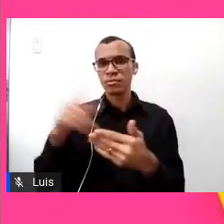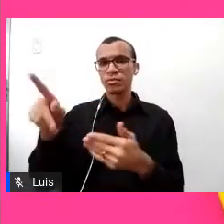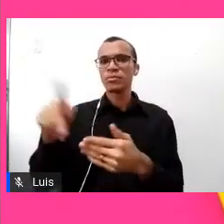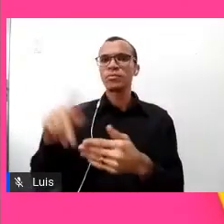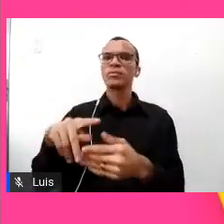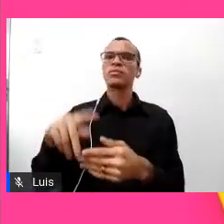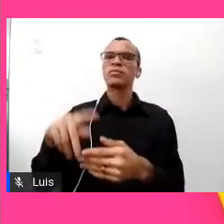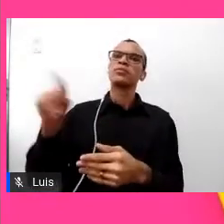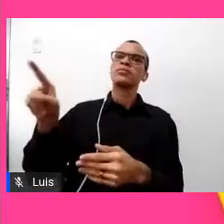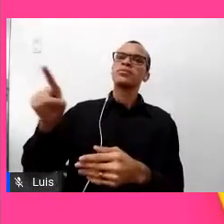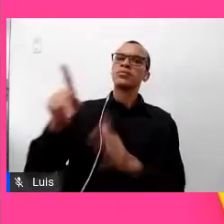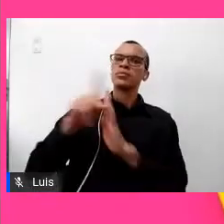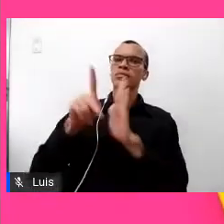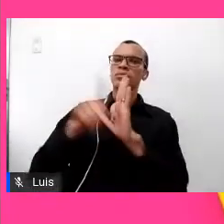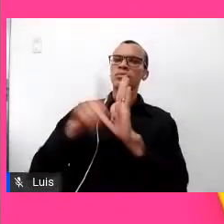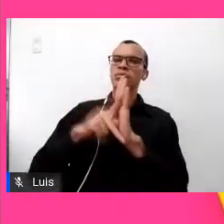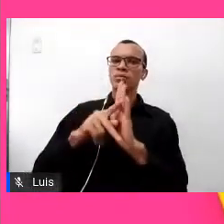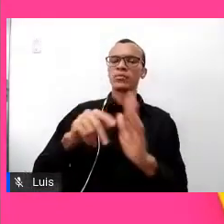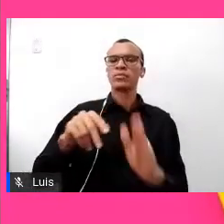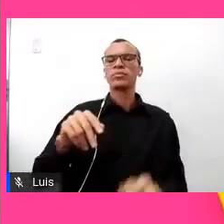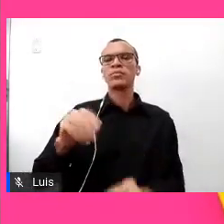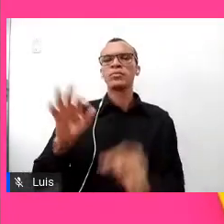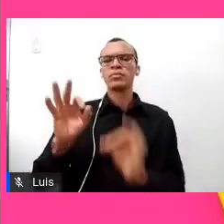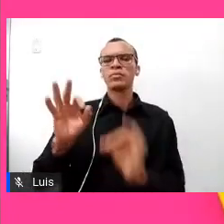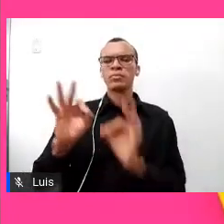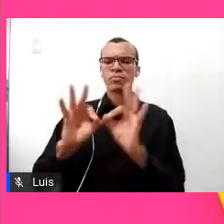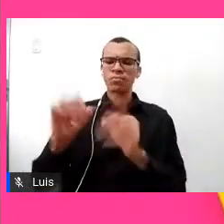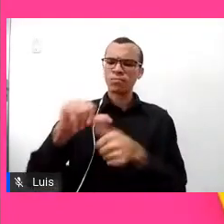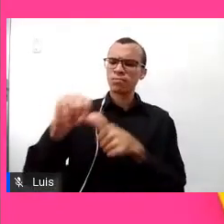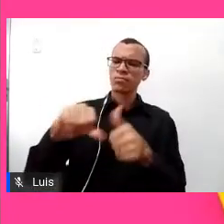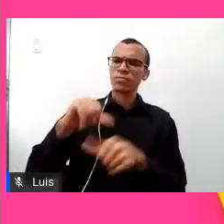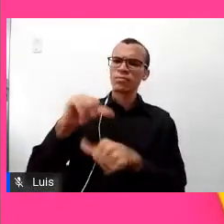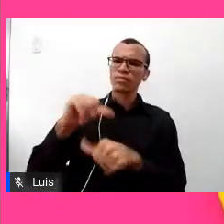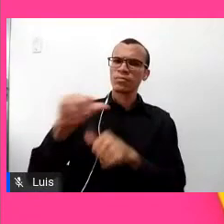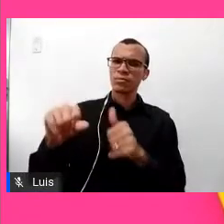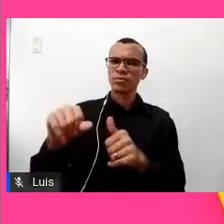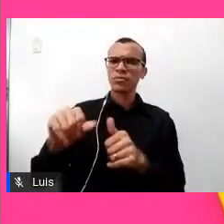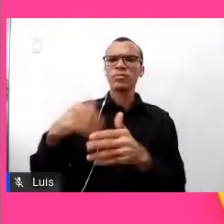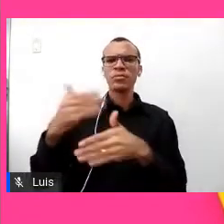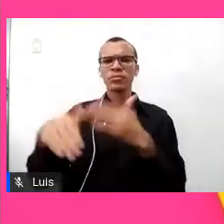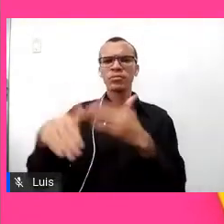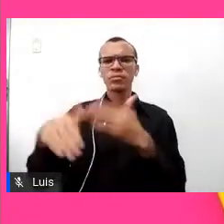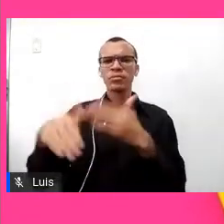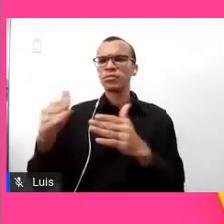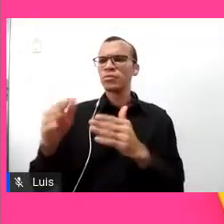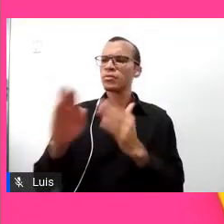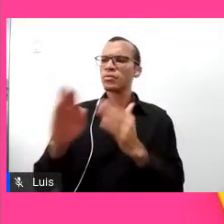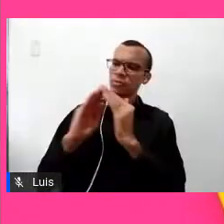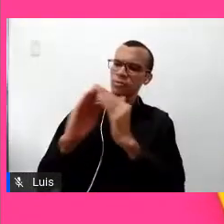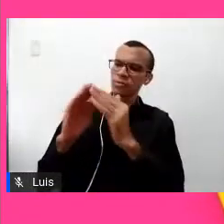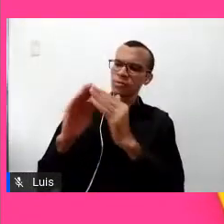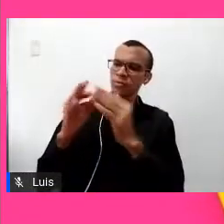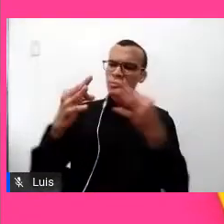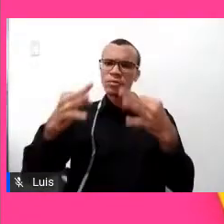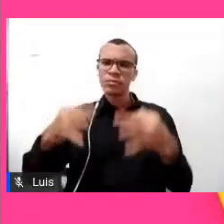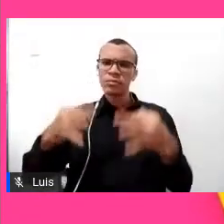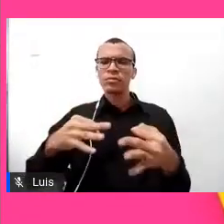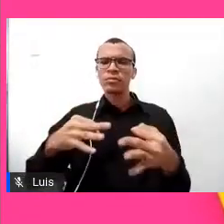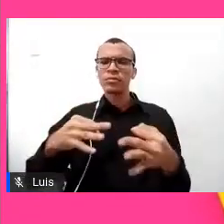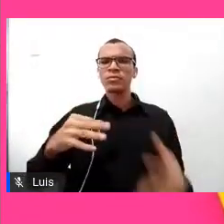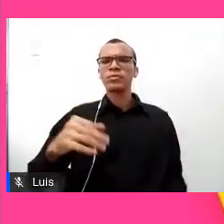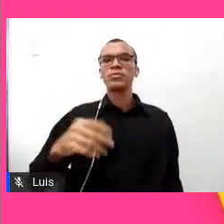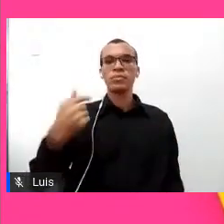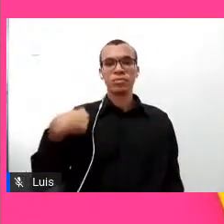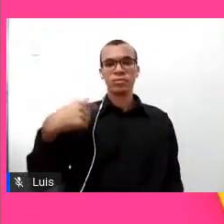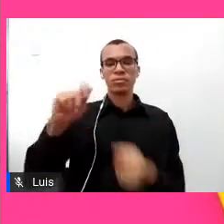SketchUp. Então, eu mudei alguns detalhes para ele ficar um pouquinho mais assimétrico, tudo. E, ó, então eu fiz esse